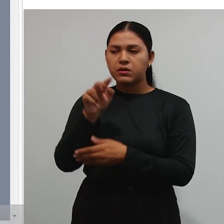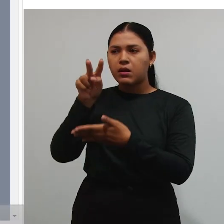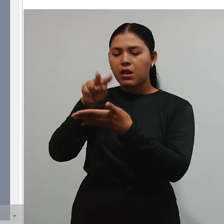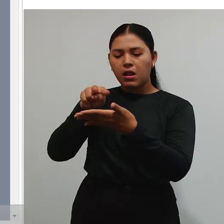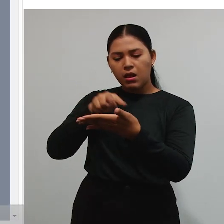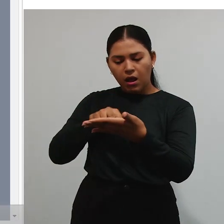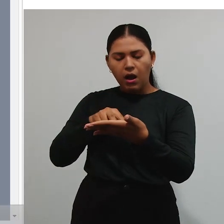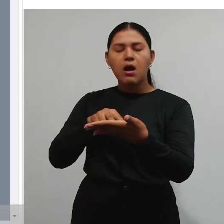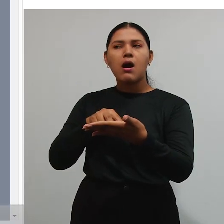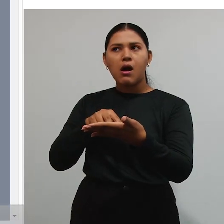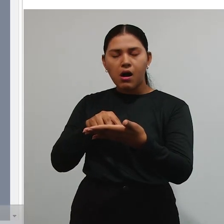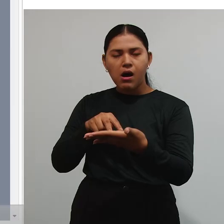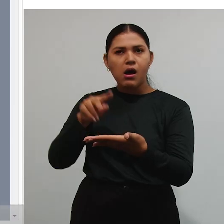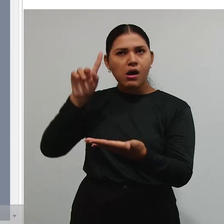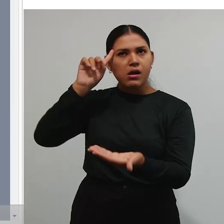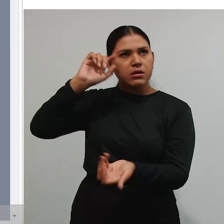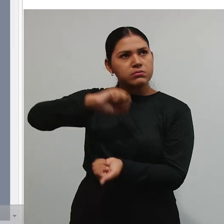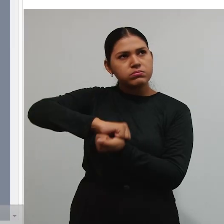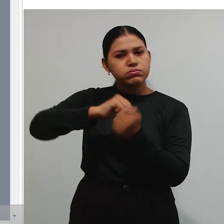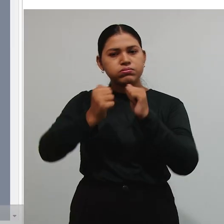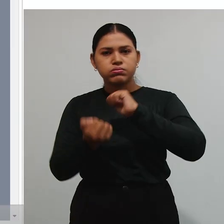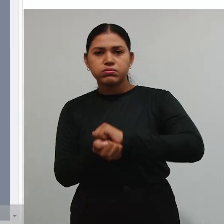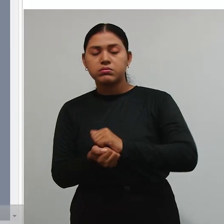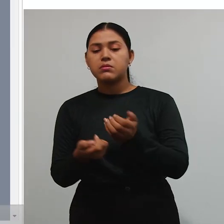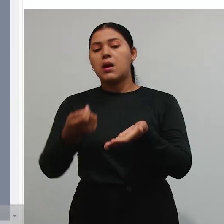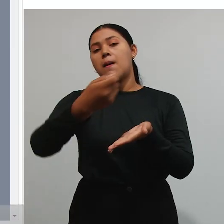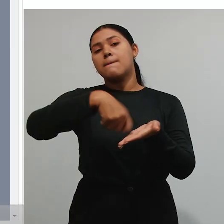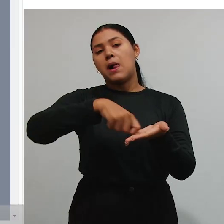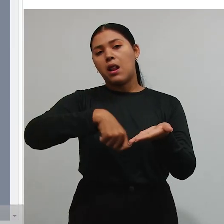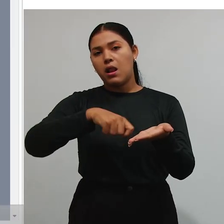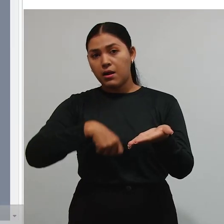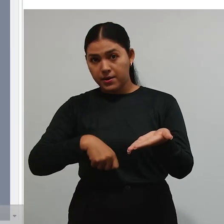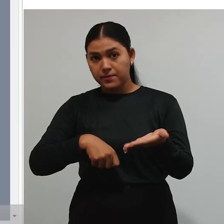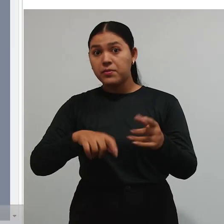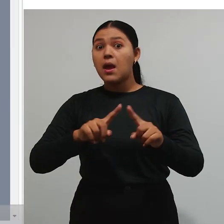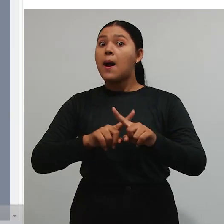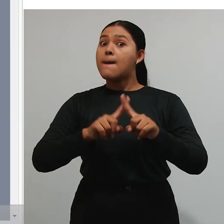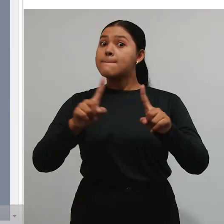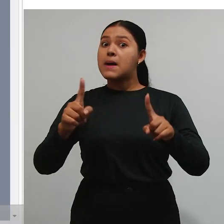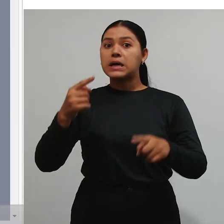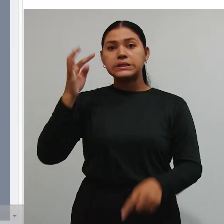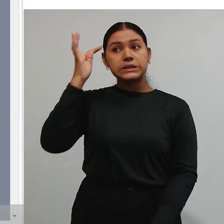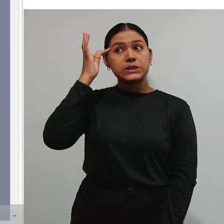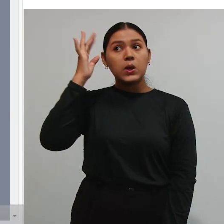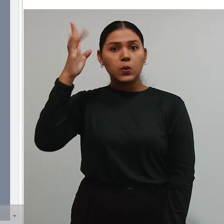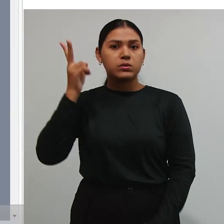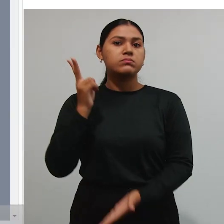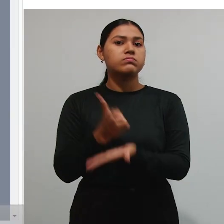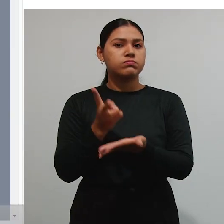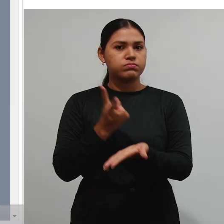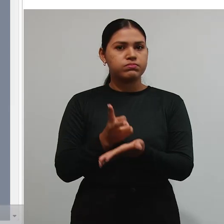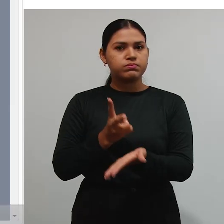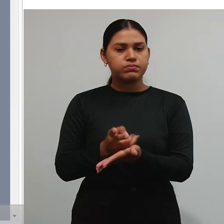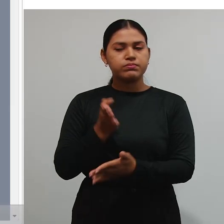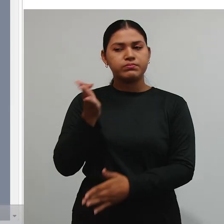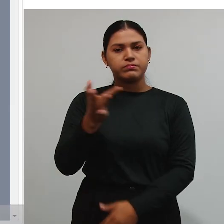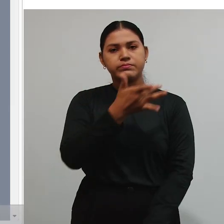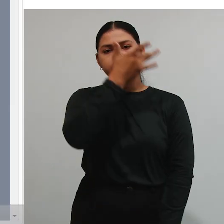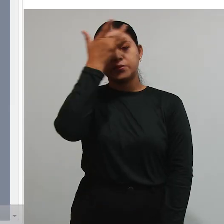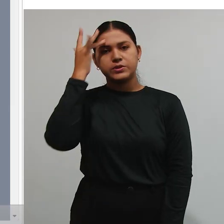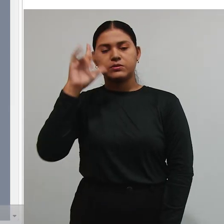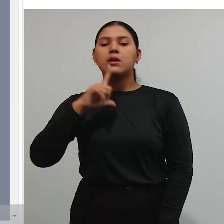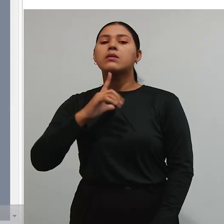a ideia não é minha, então a ideia continua sendo protegida pelo direito autoral. E mesmo